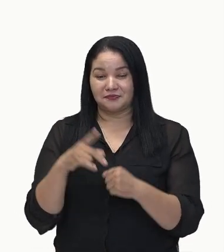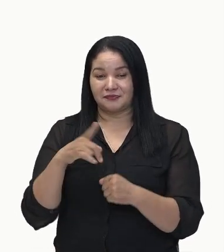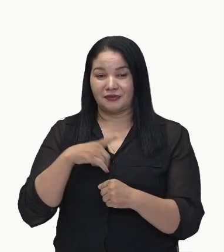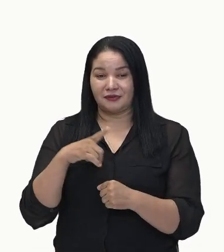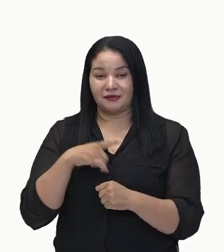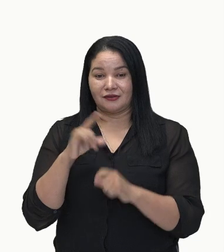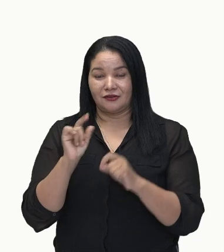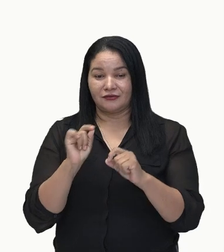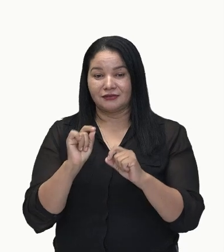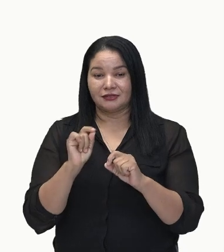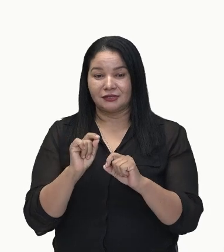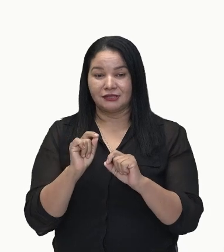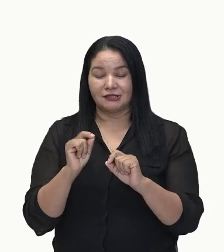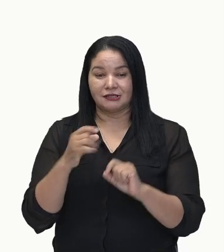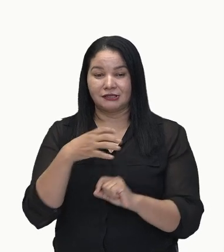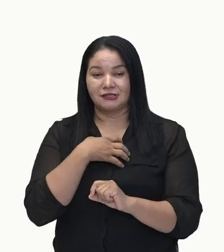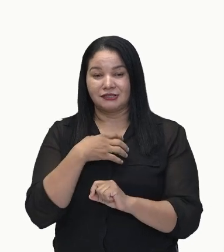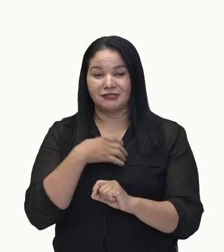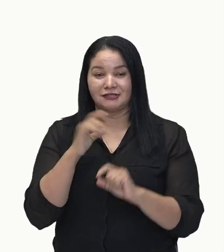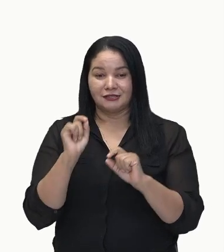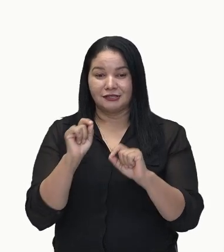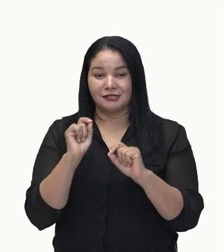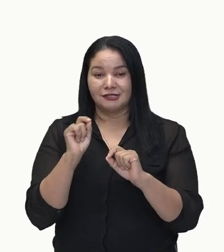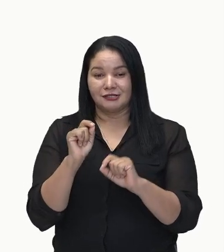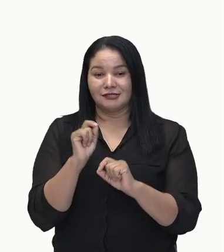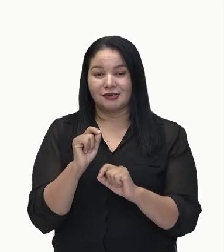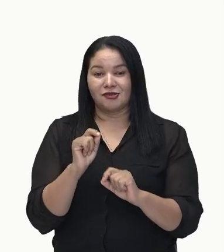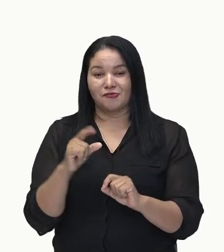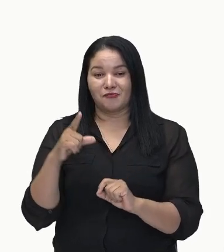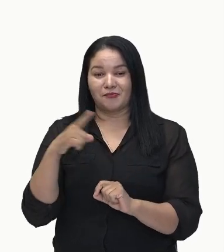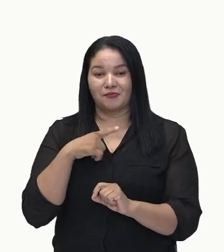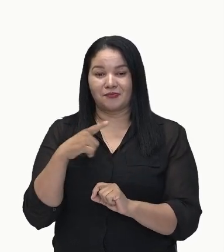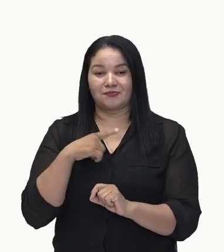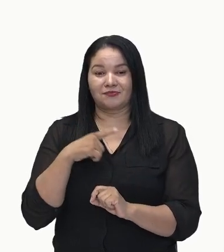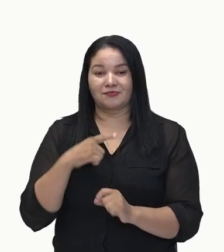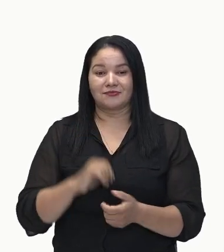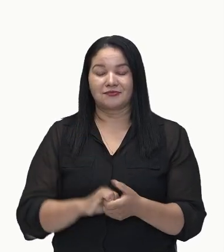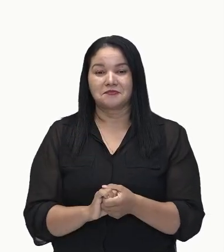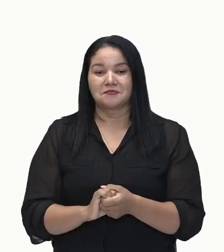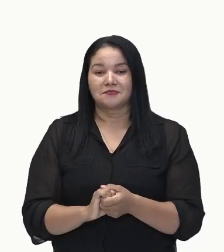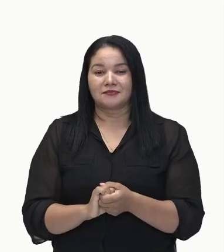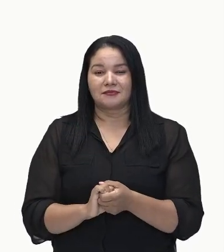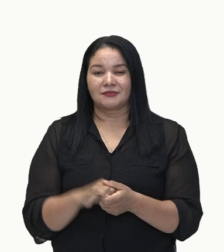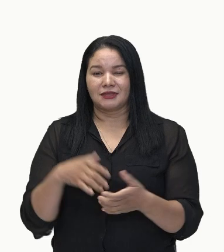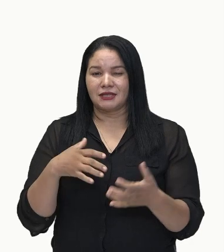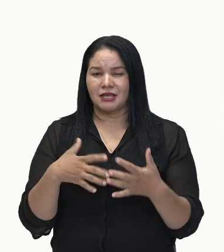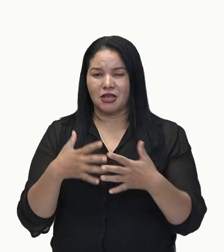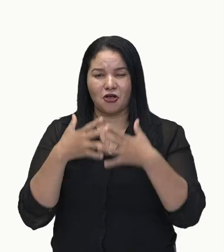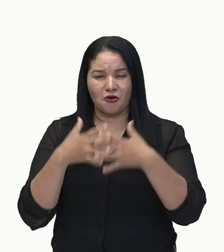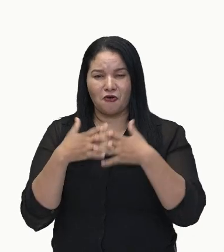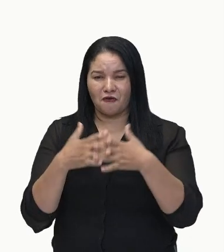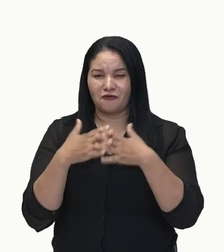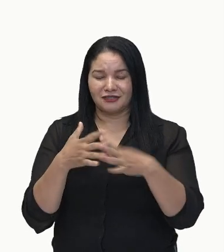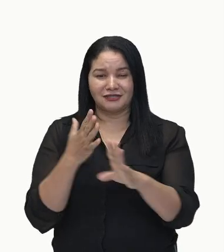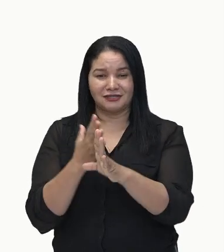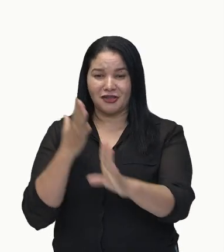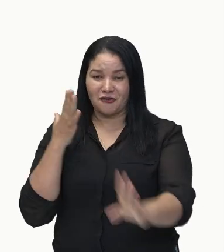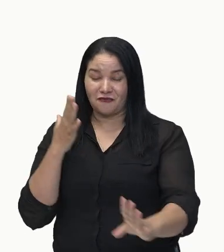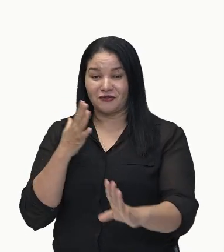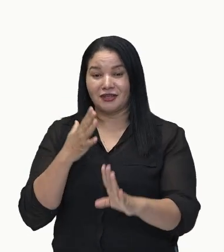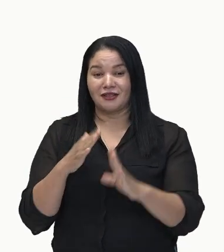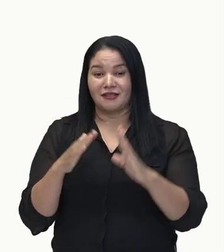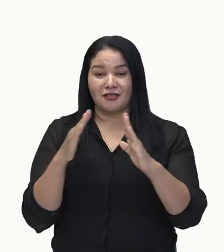o sentido de existir. Houve muita confusão na fila da padaria. Substitua aí